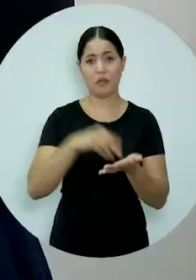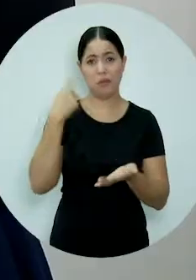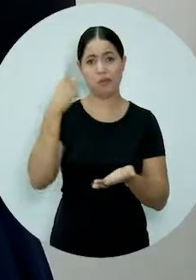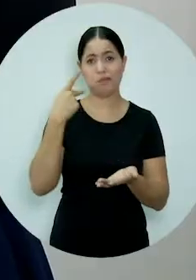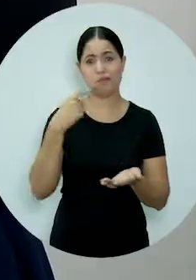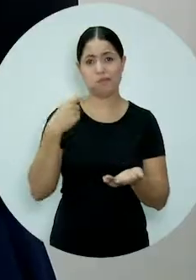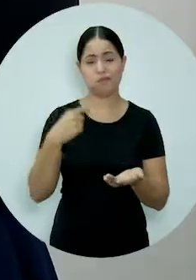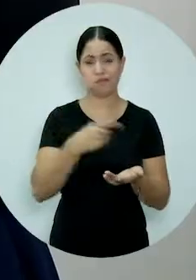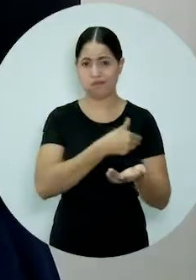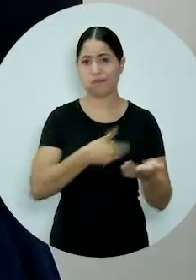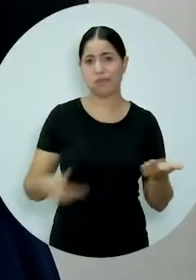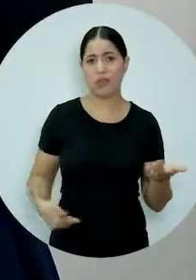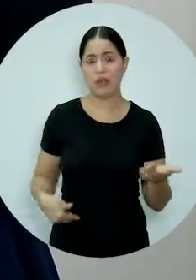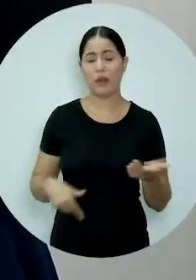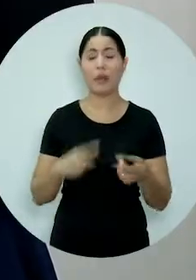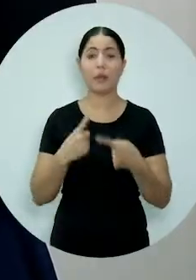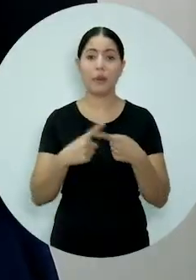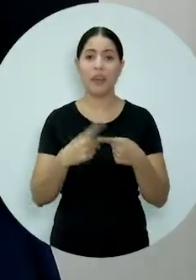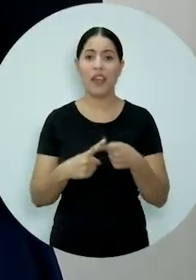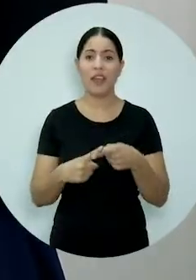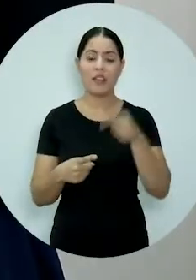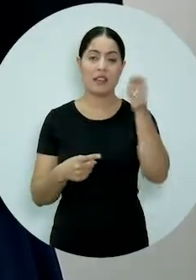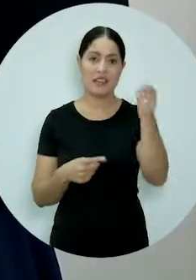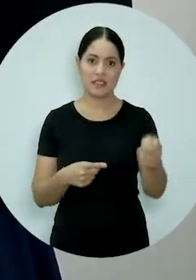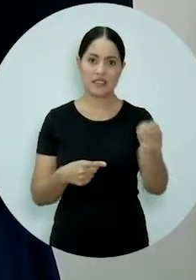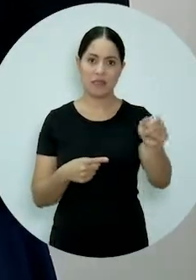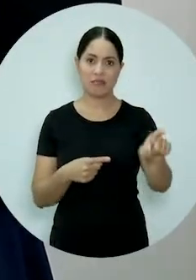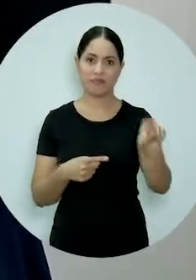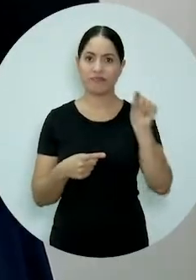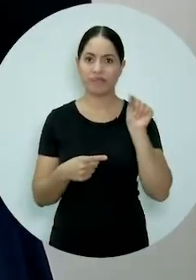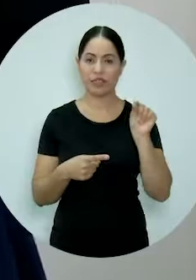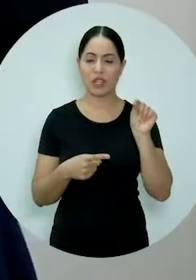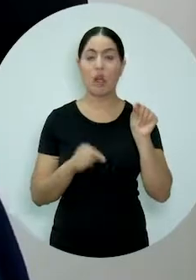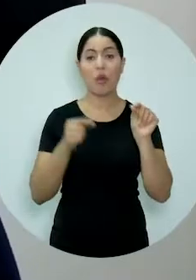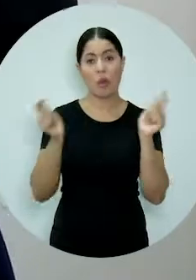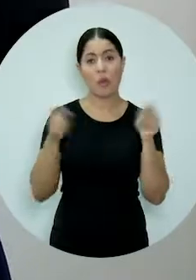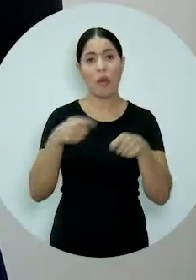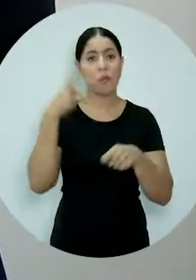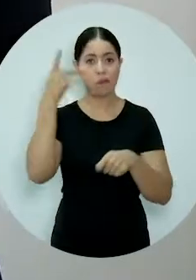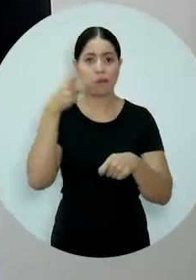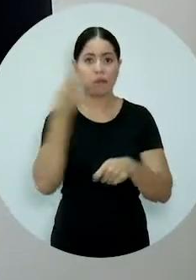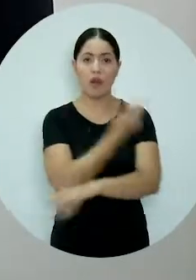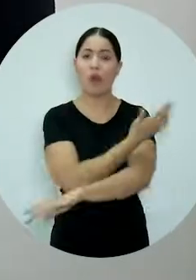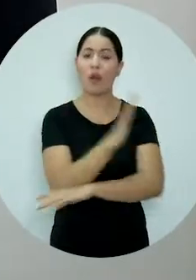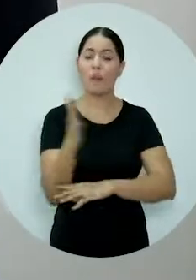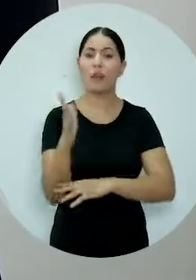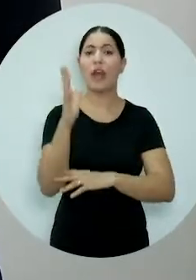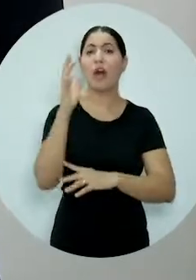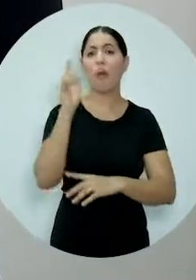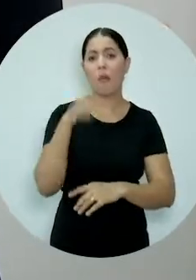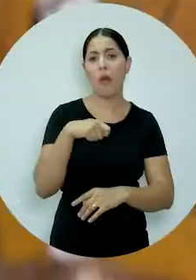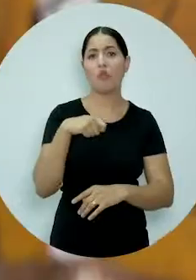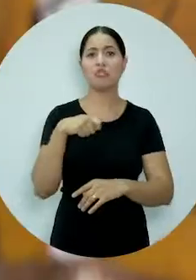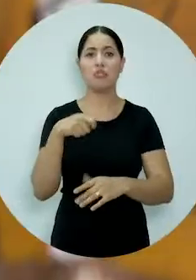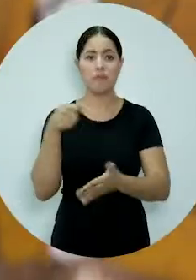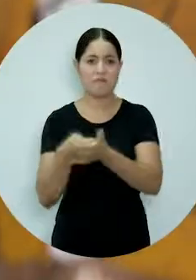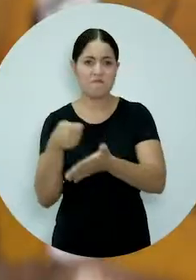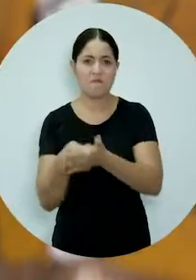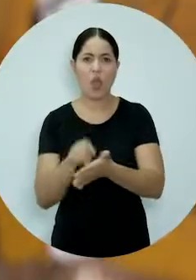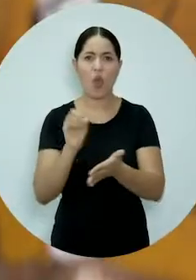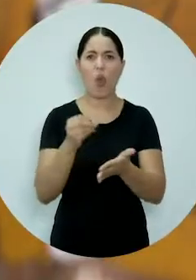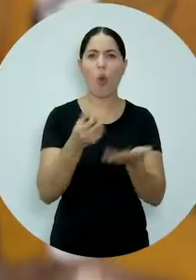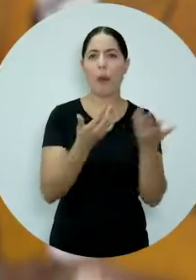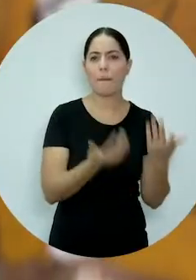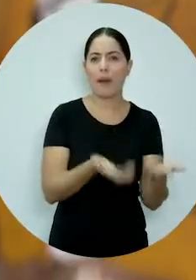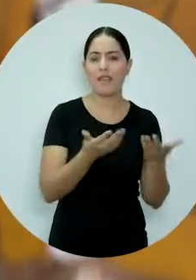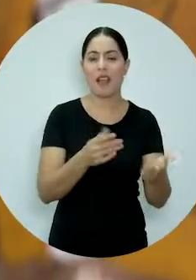sim. São decisões, é uma política ambiental que pode ser mais ou menos rigorosa a depender de quem